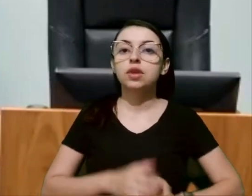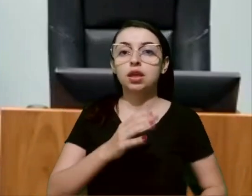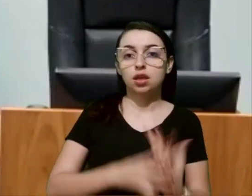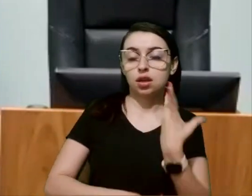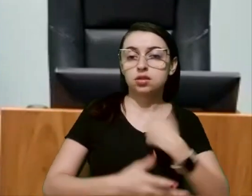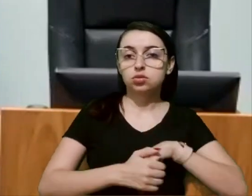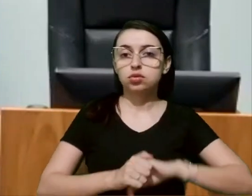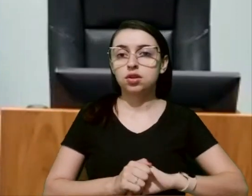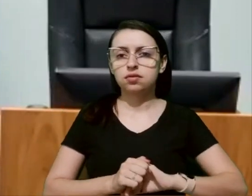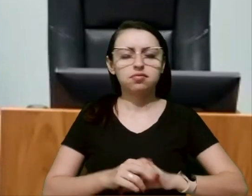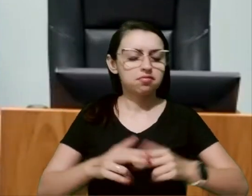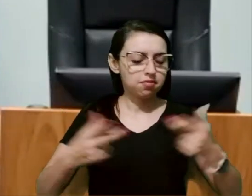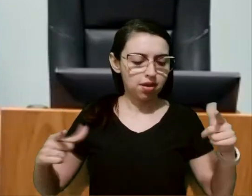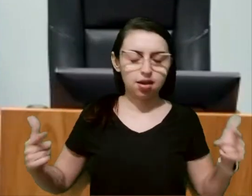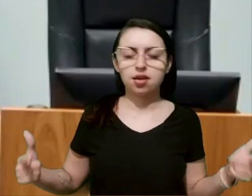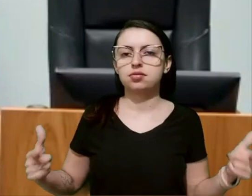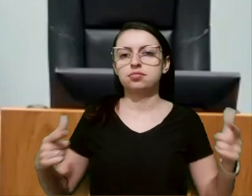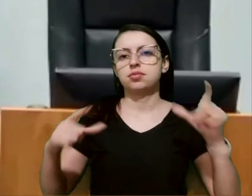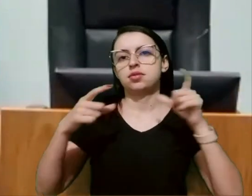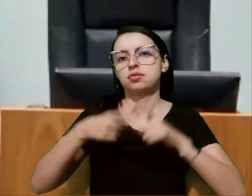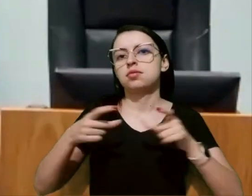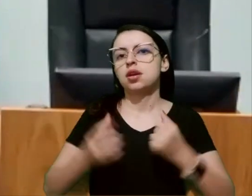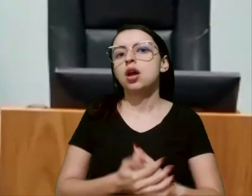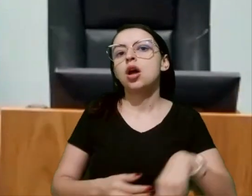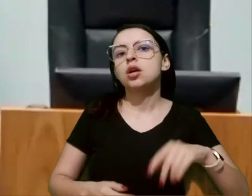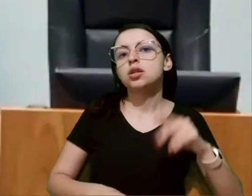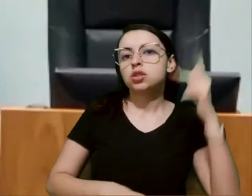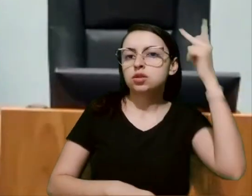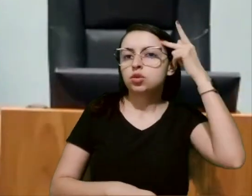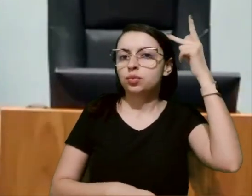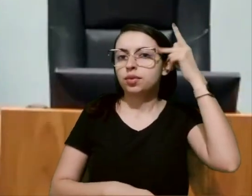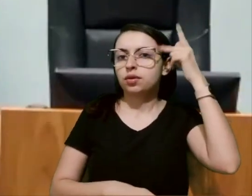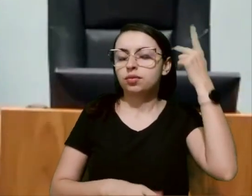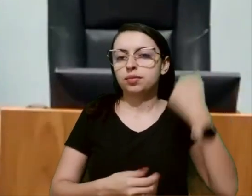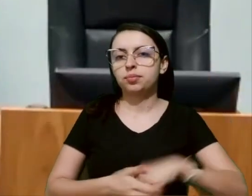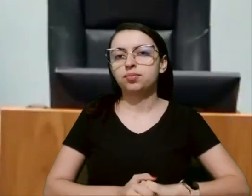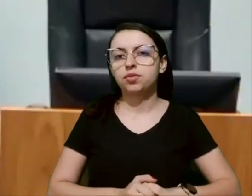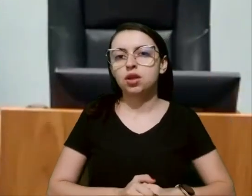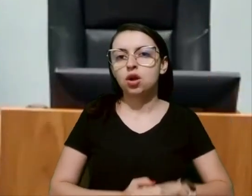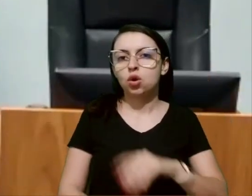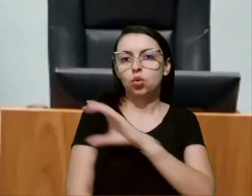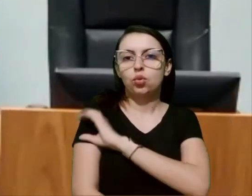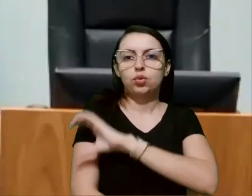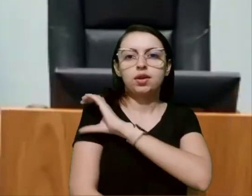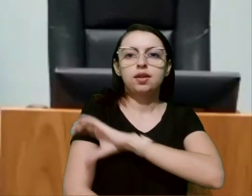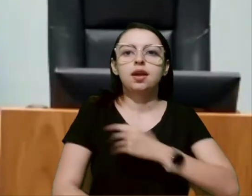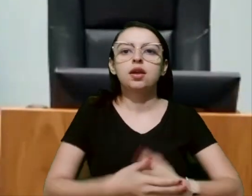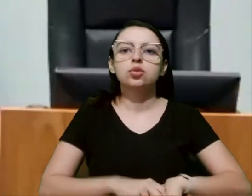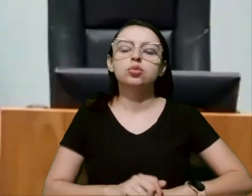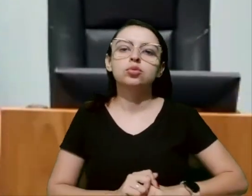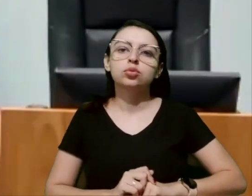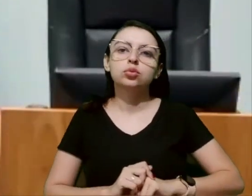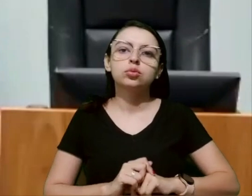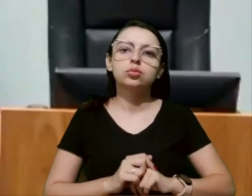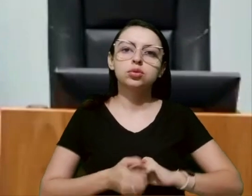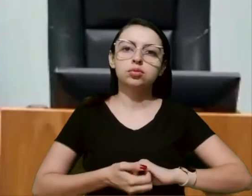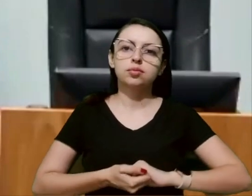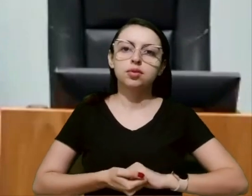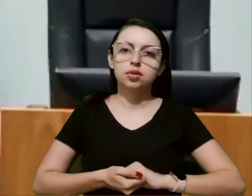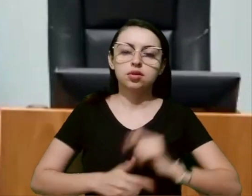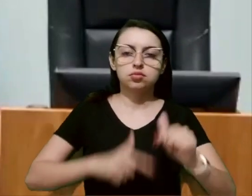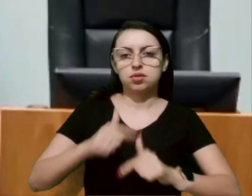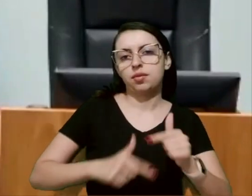e instalação das varas empresariais na comarca de São Paulo. É coordenador do Observatório da Insolvência, do Observatório do